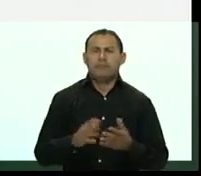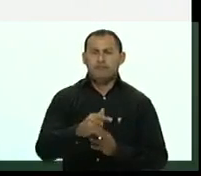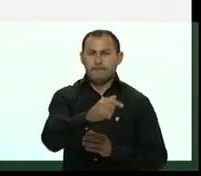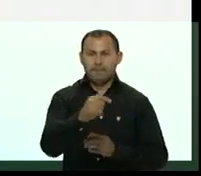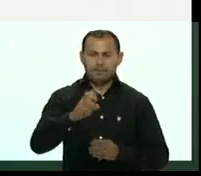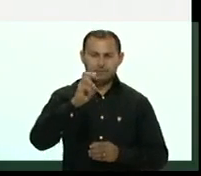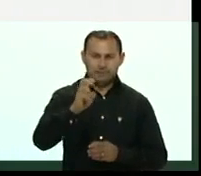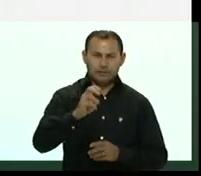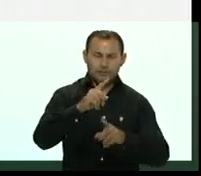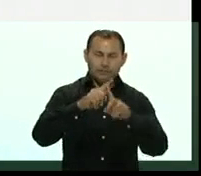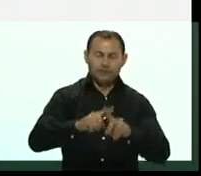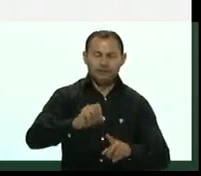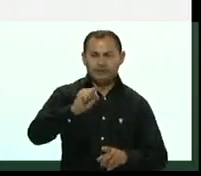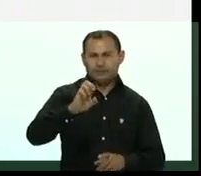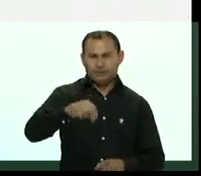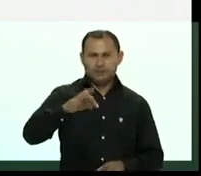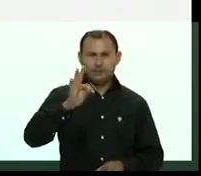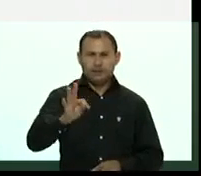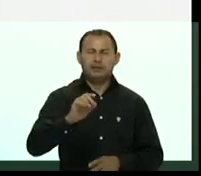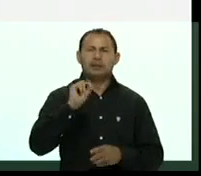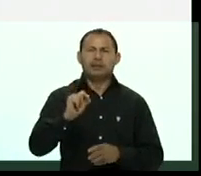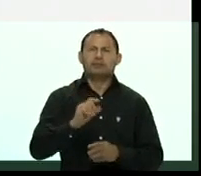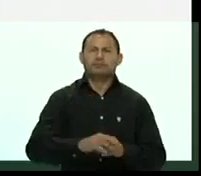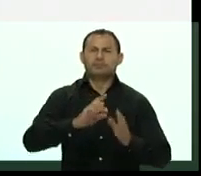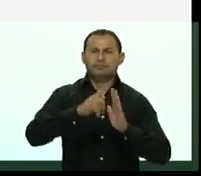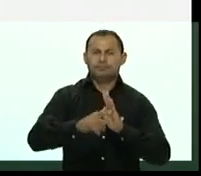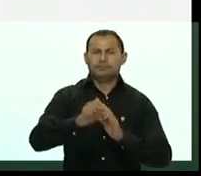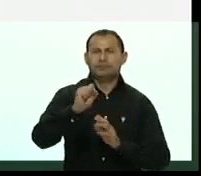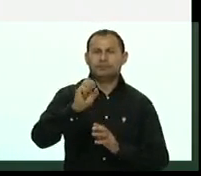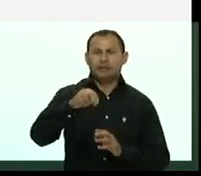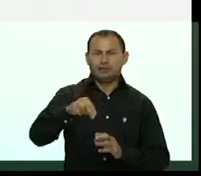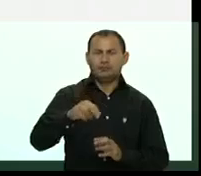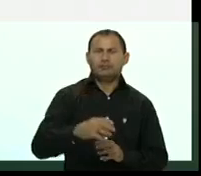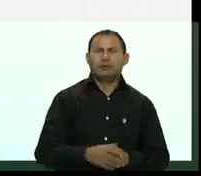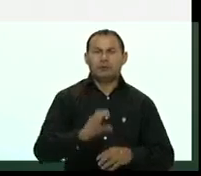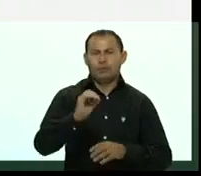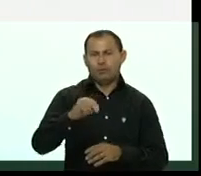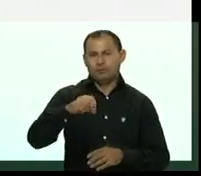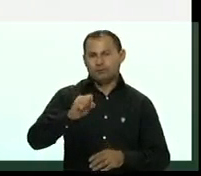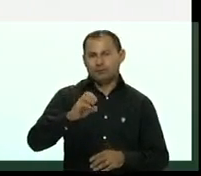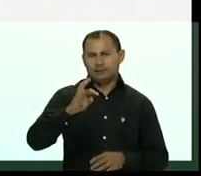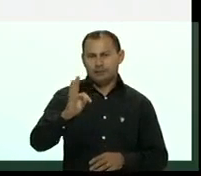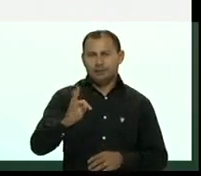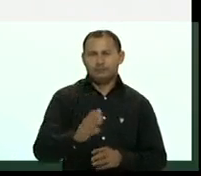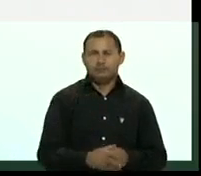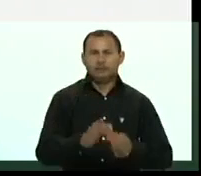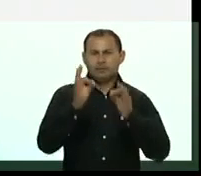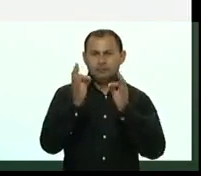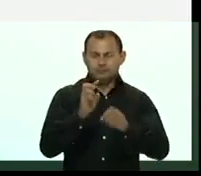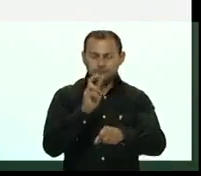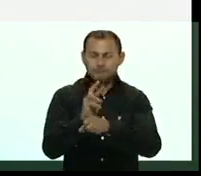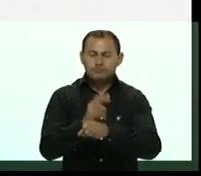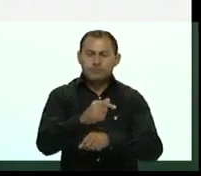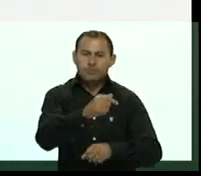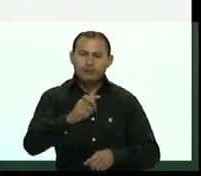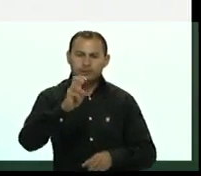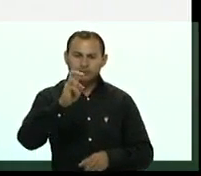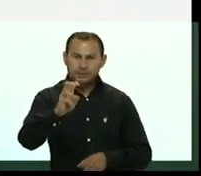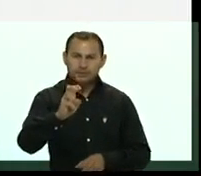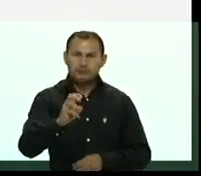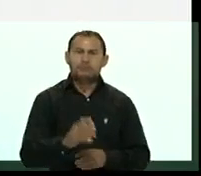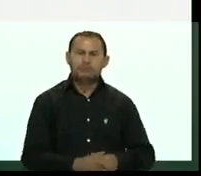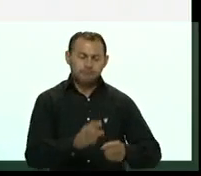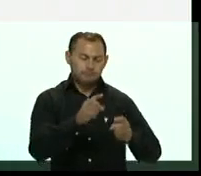Menos 5 vezes seno de t. Quem é a derivada de seno? Cosseno de t. conservo então o menos 5.